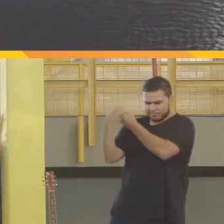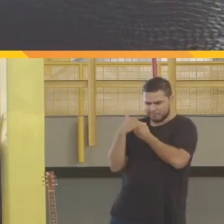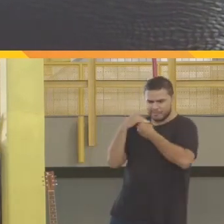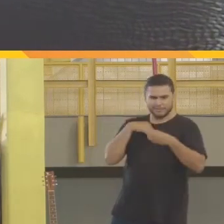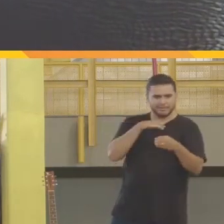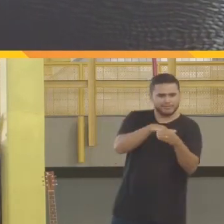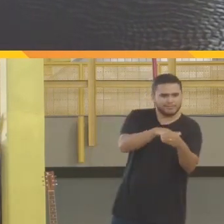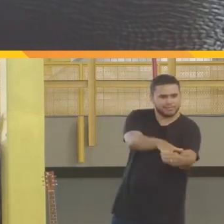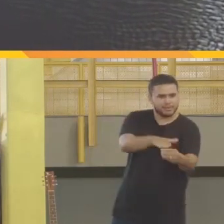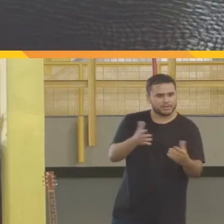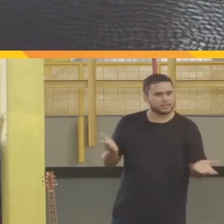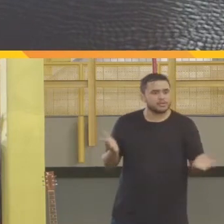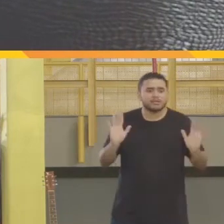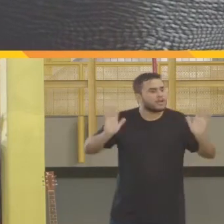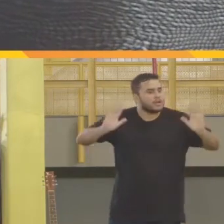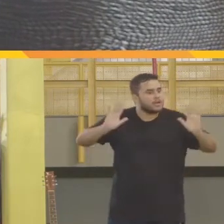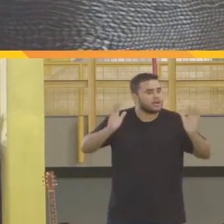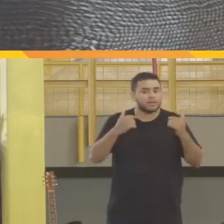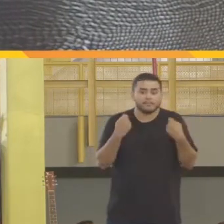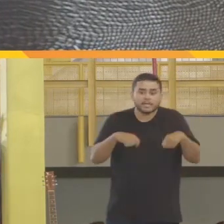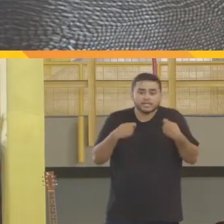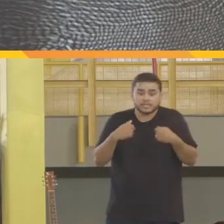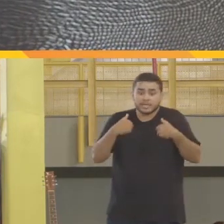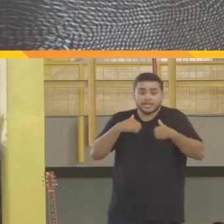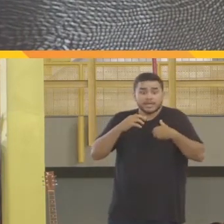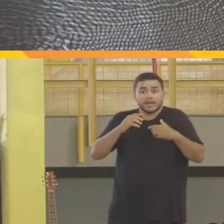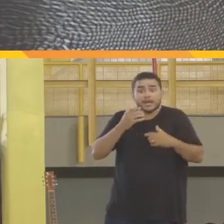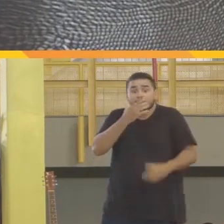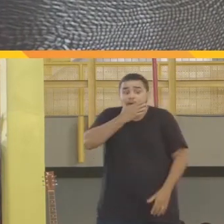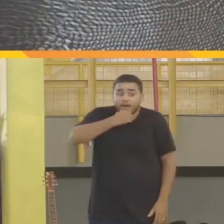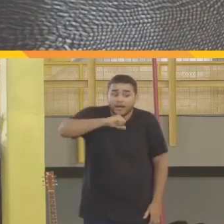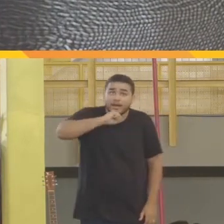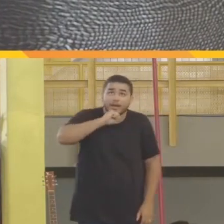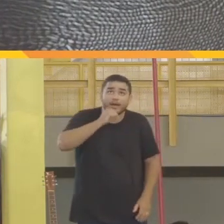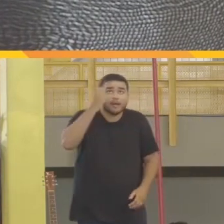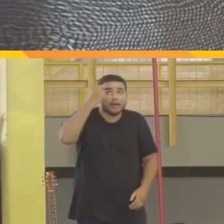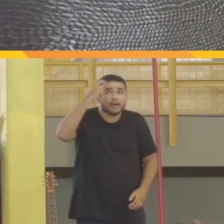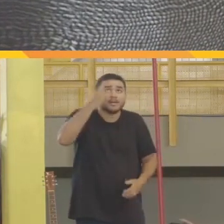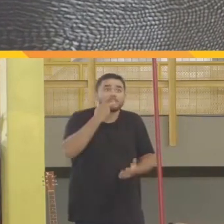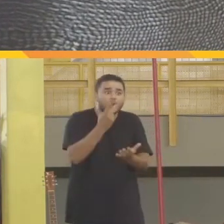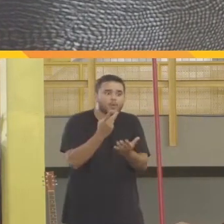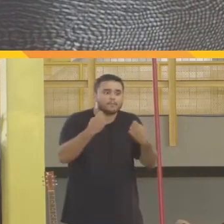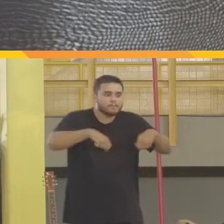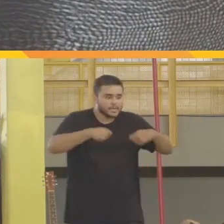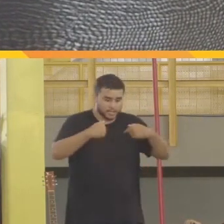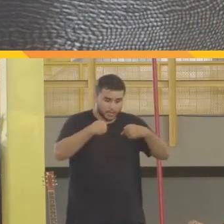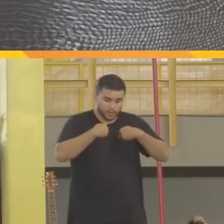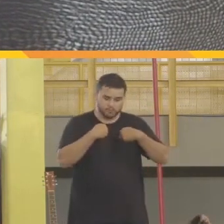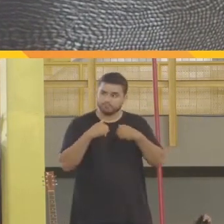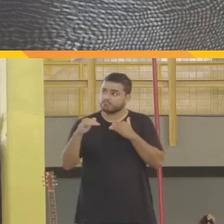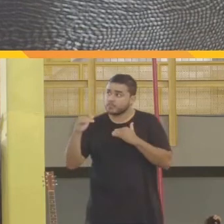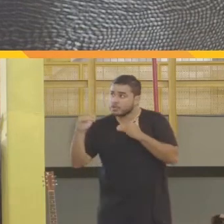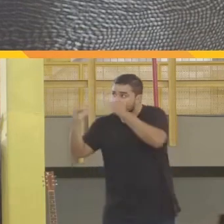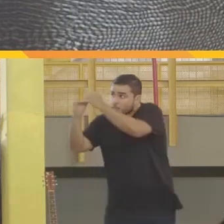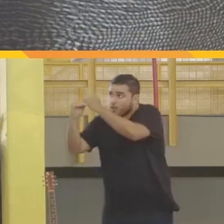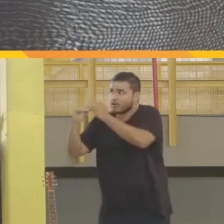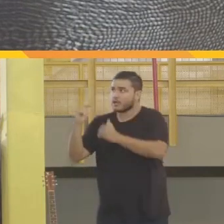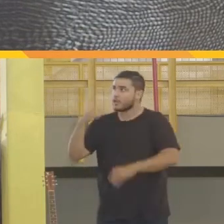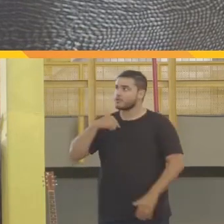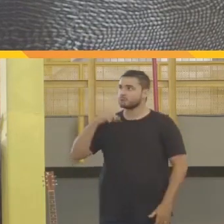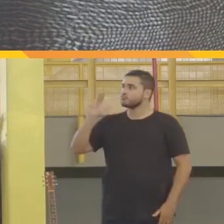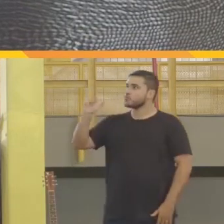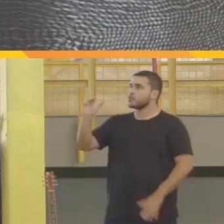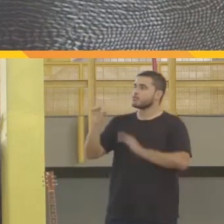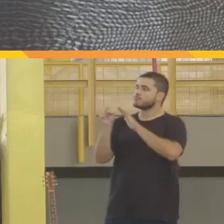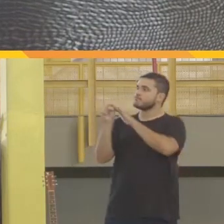Então, os portugueses e os espanhóis tinham esse traço que foi transferido para a elite brasileira que se formou